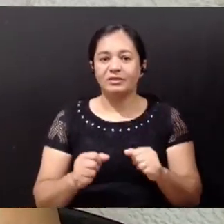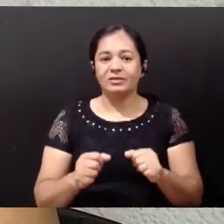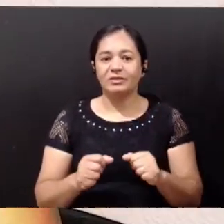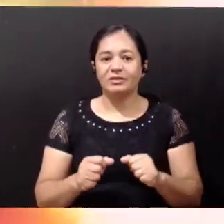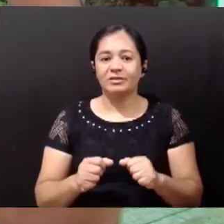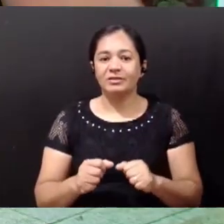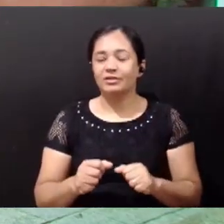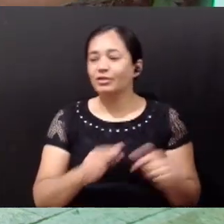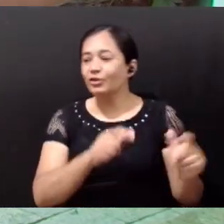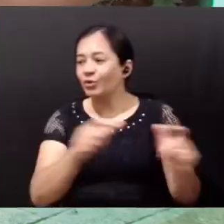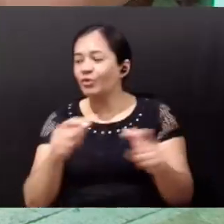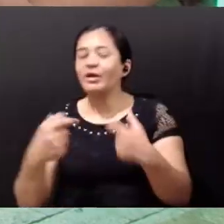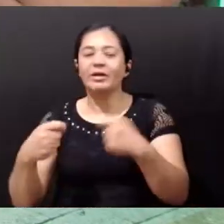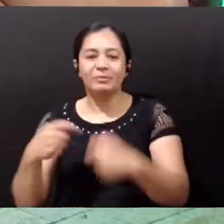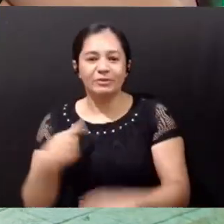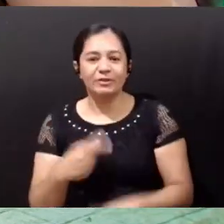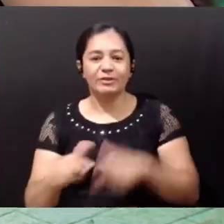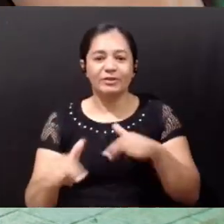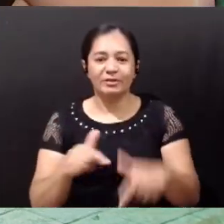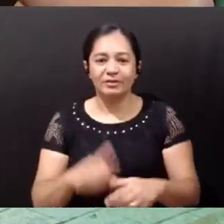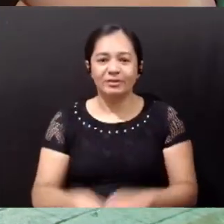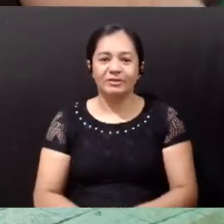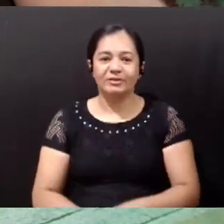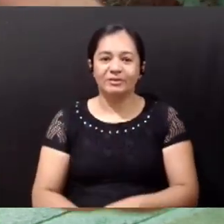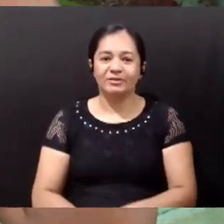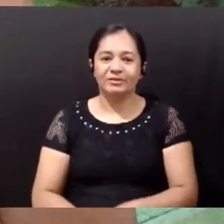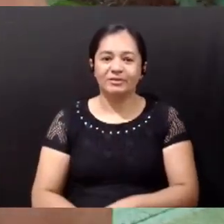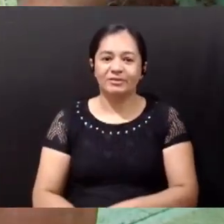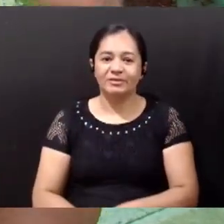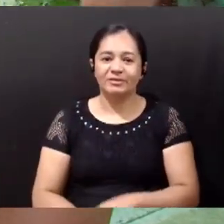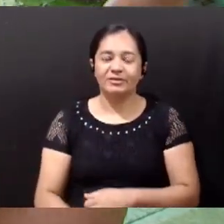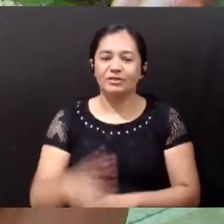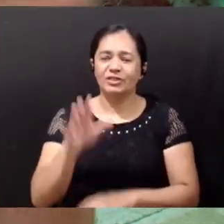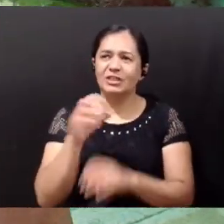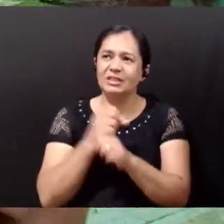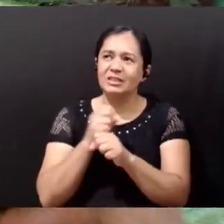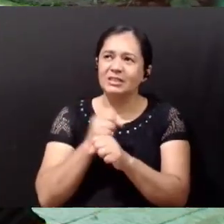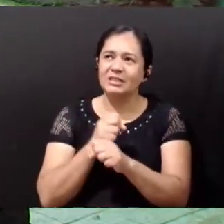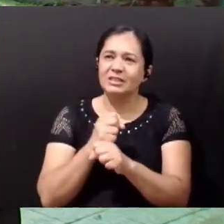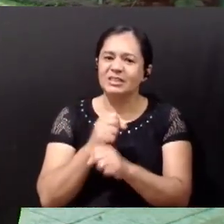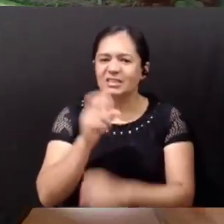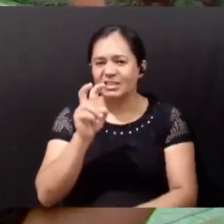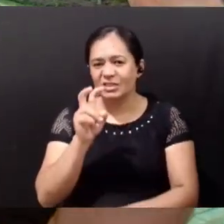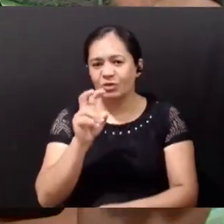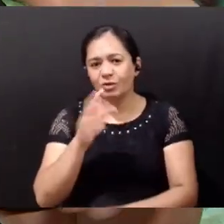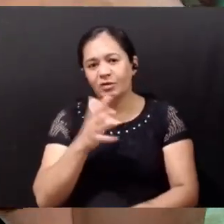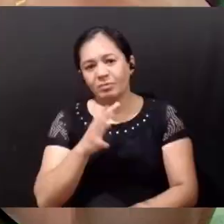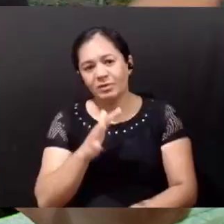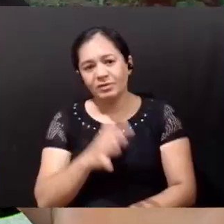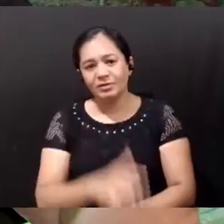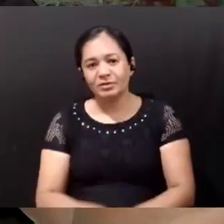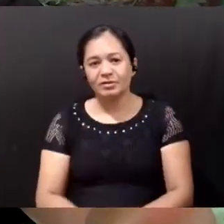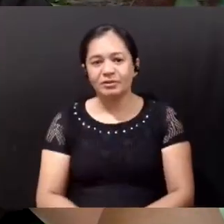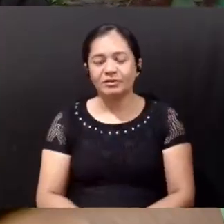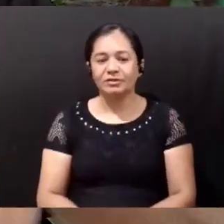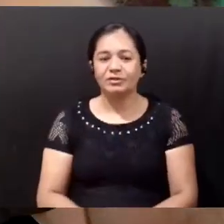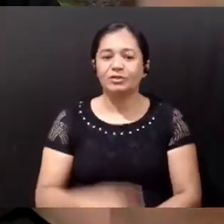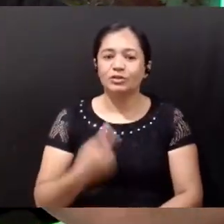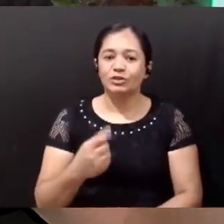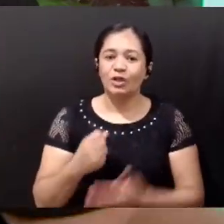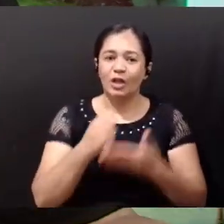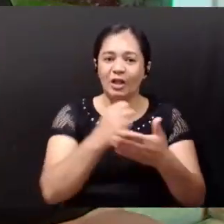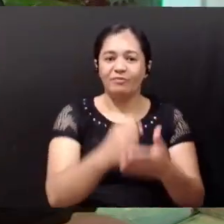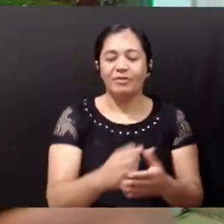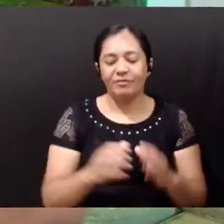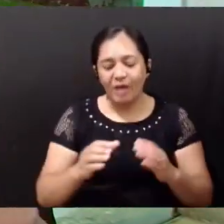solicitado. Eu estou há uns 4 anos, 5 anos já, na época da pandemia, e a gente servia lanche para eles, agora